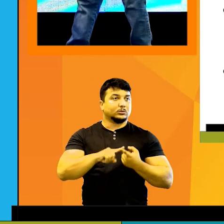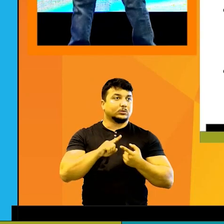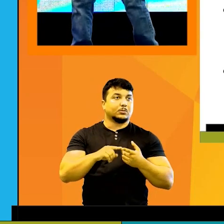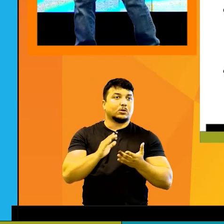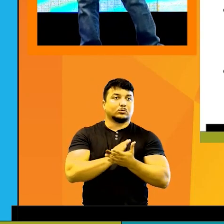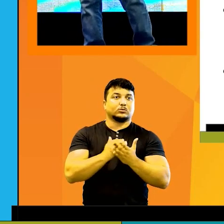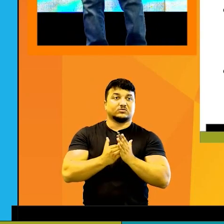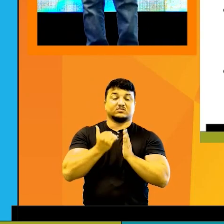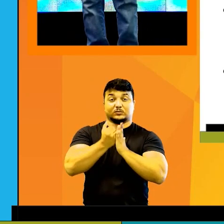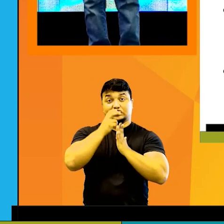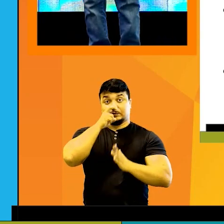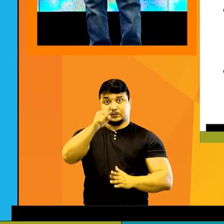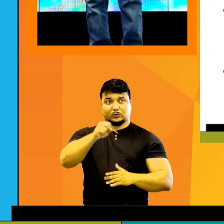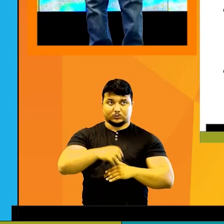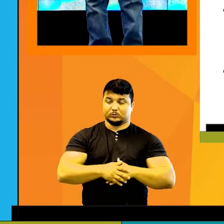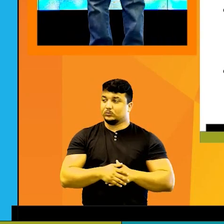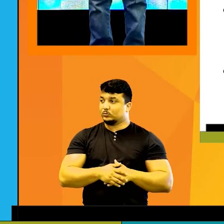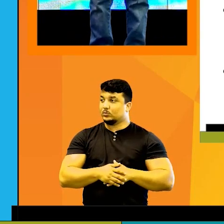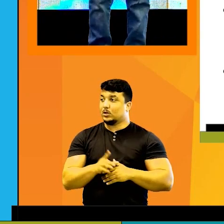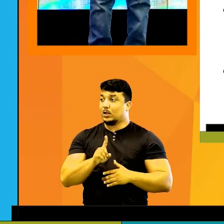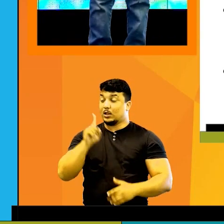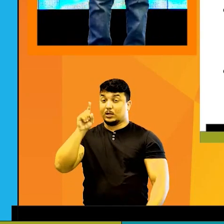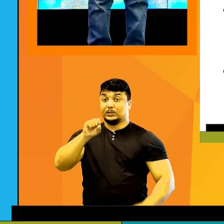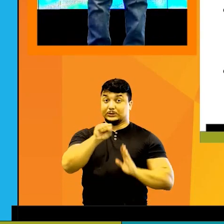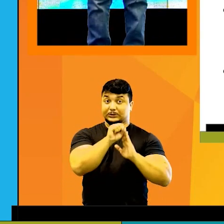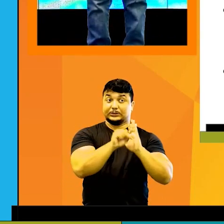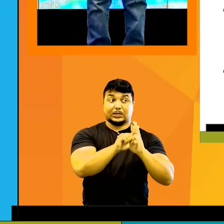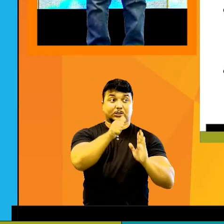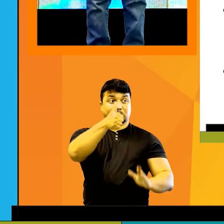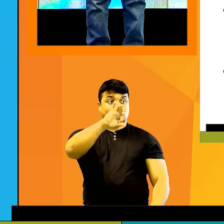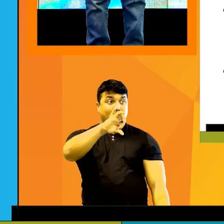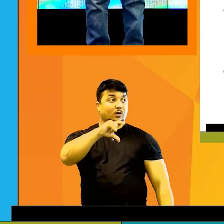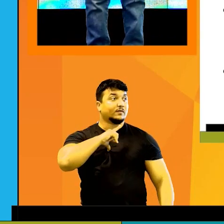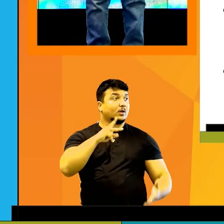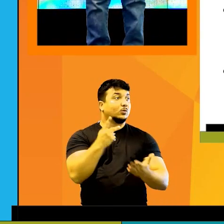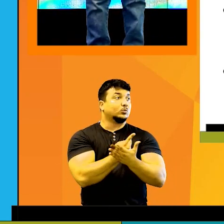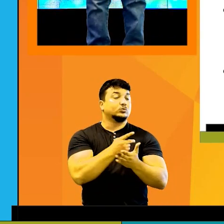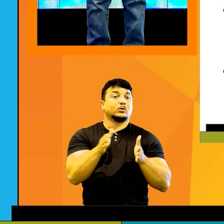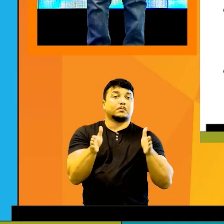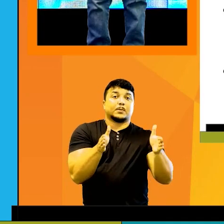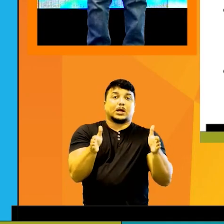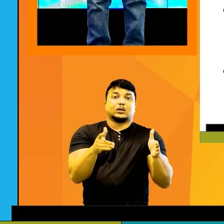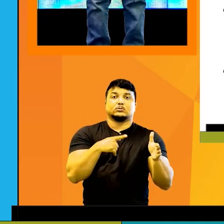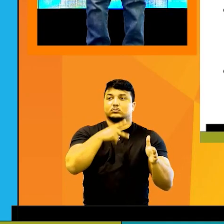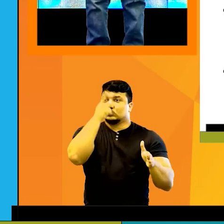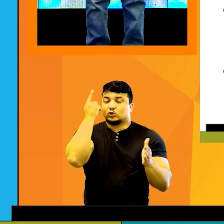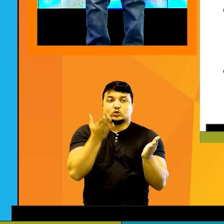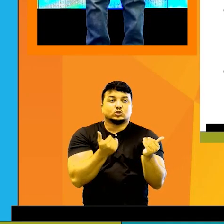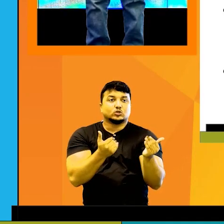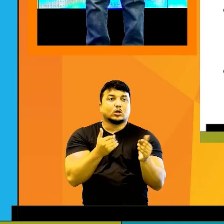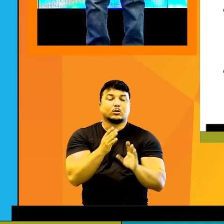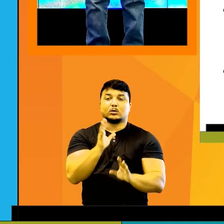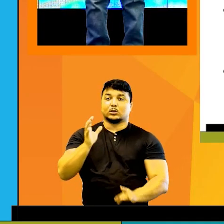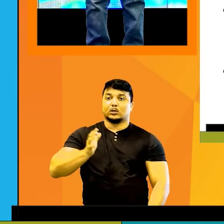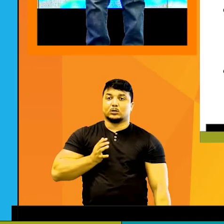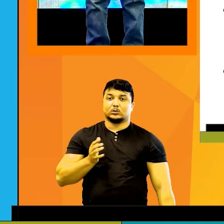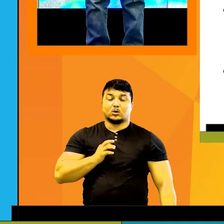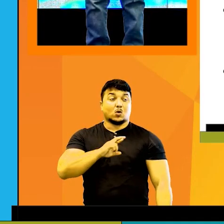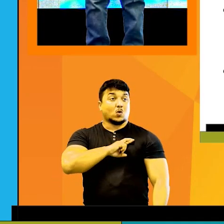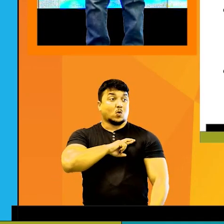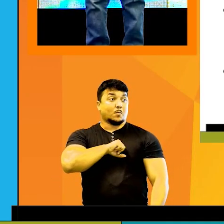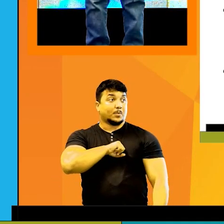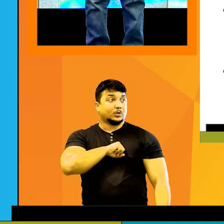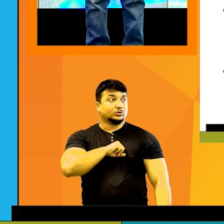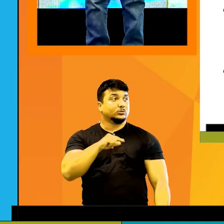mais fortes, mais pesadas. Pois lá no século XIX, houve uma parte dessa moçada burguesa,